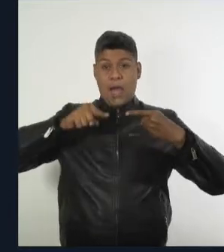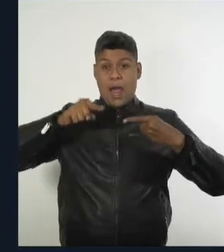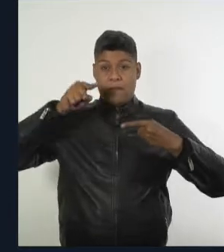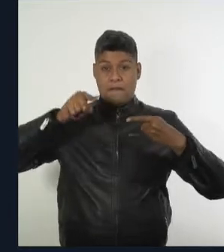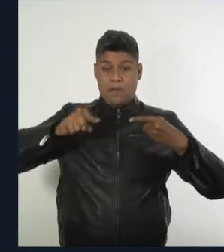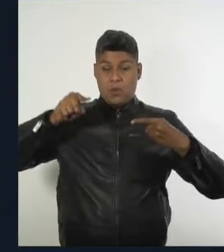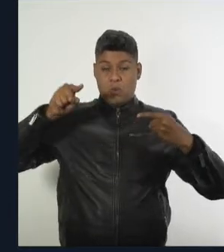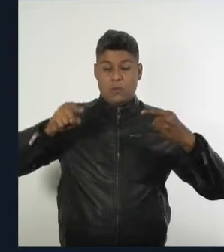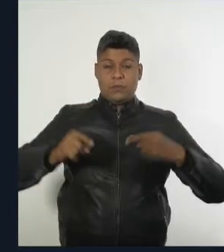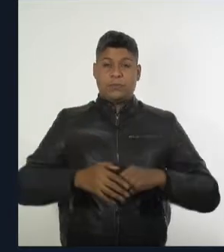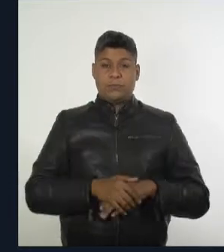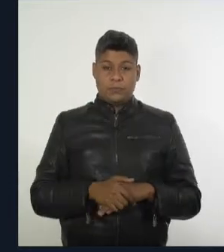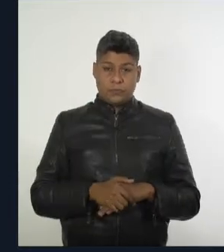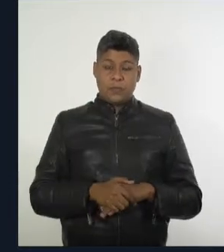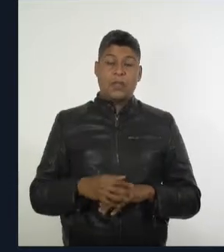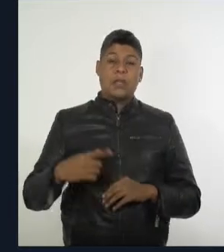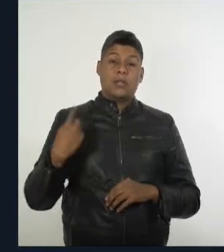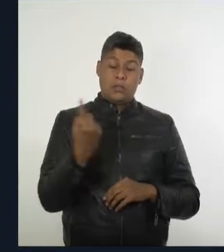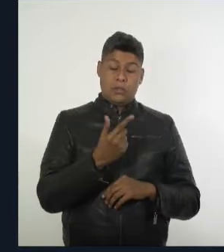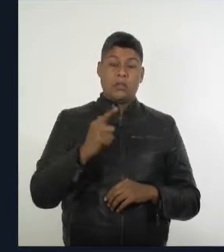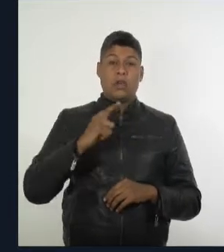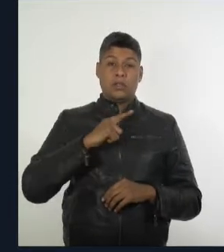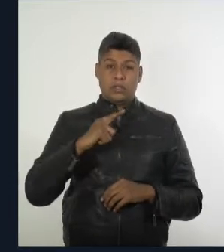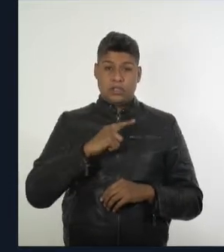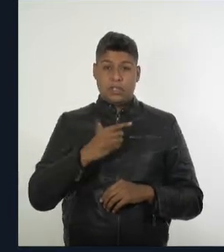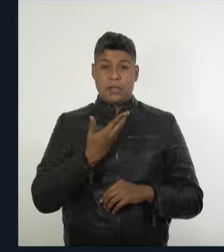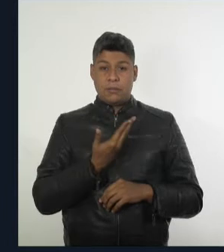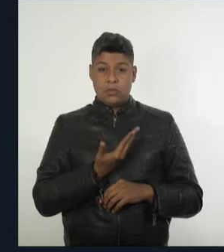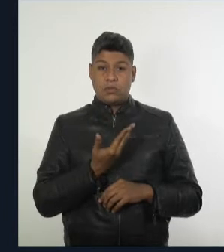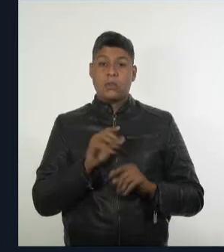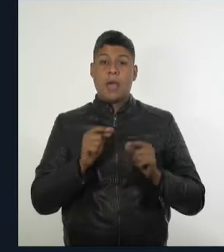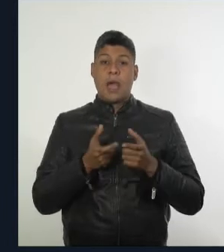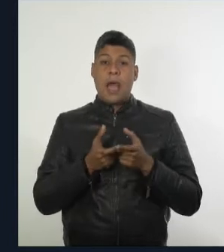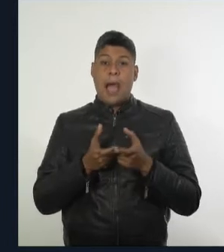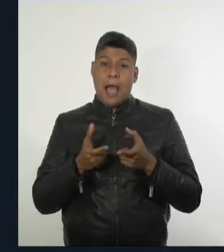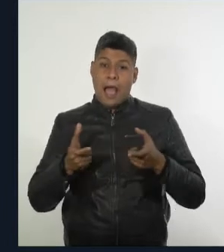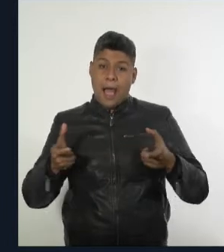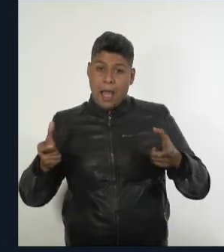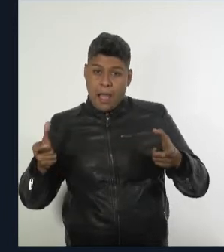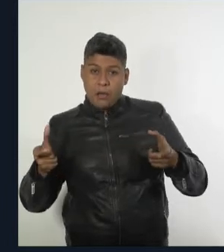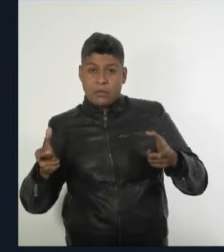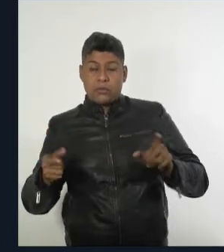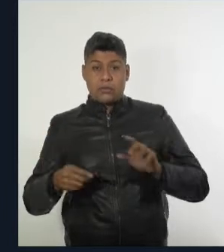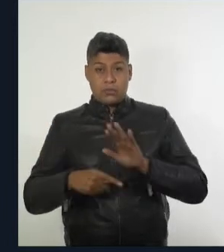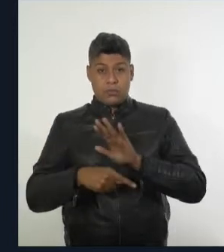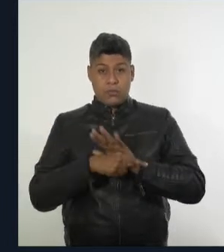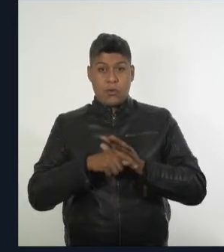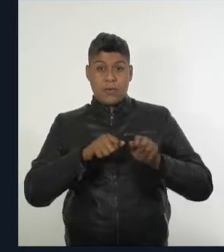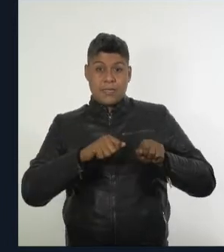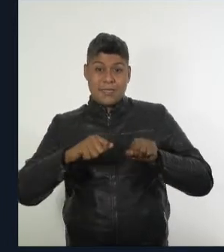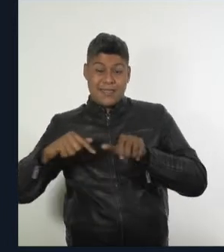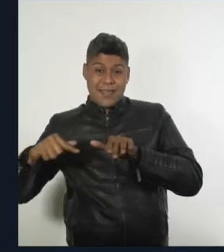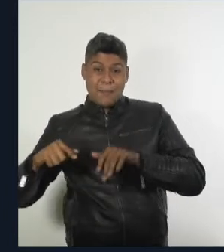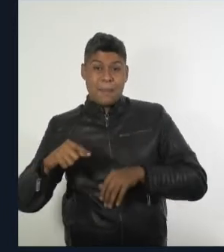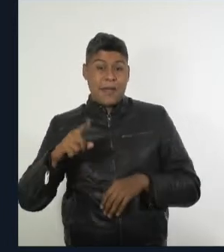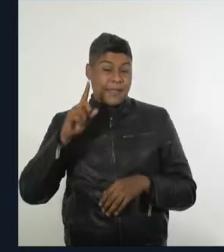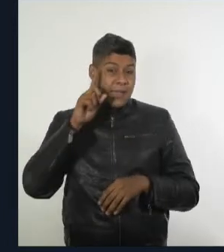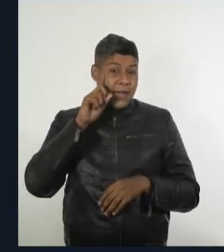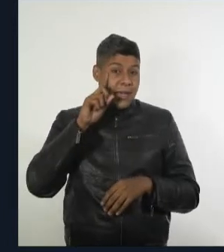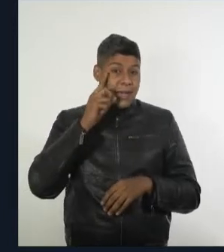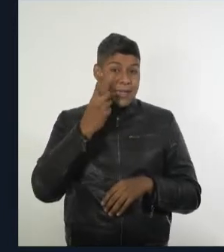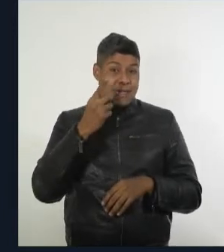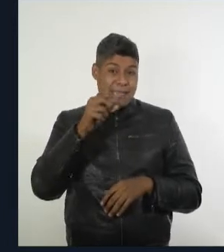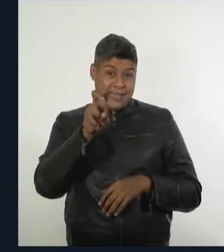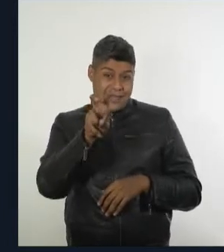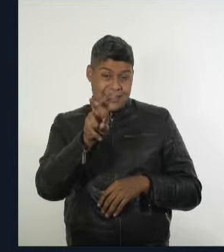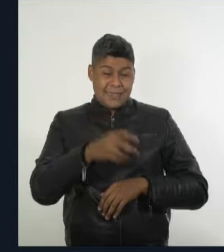na distribuição que nós temos aqui, o patamar alto de casos de SRAG a partir da semana 15, no